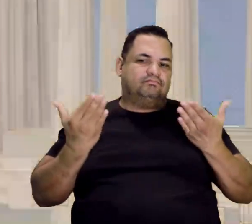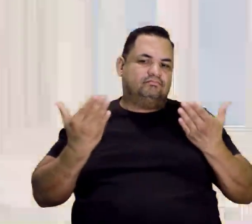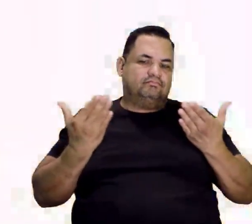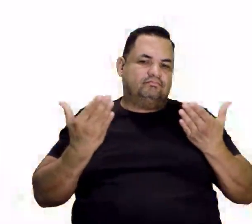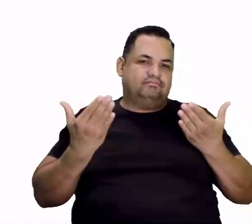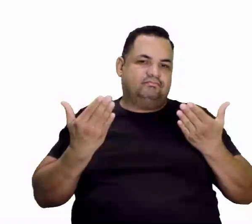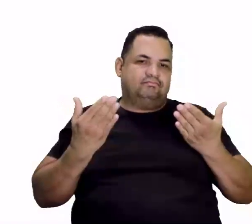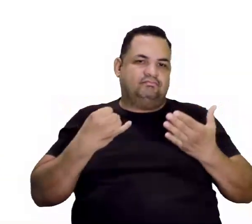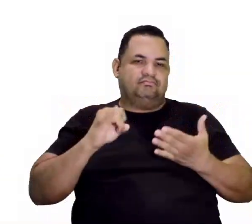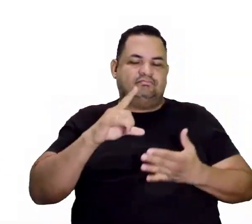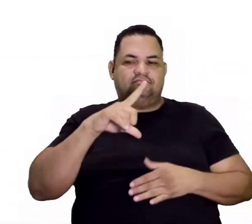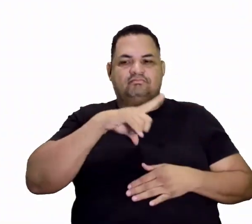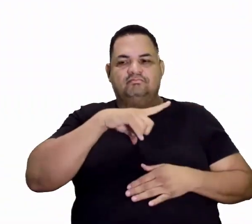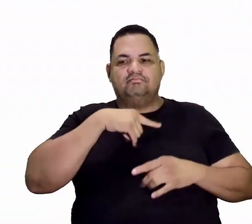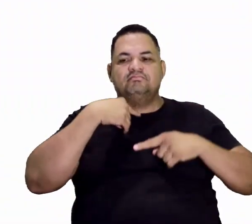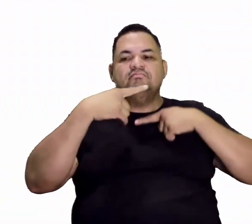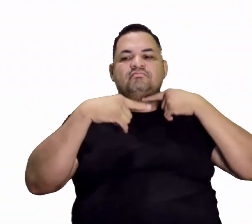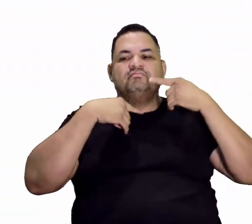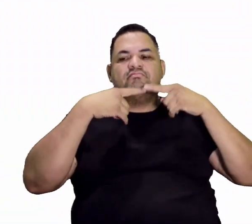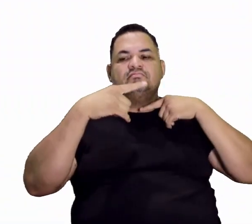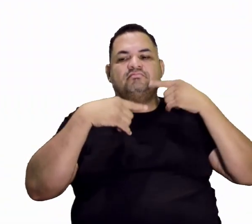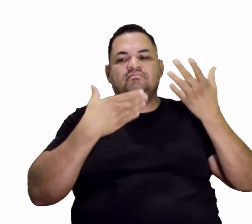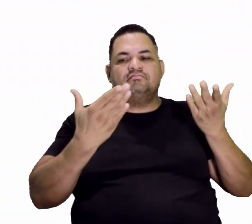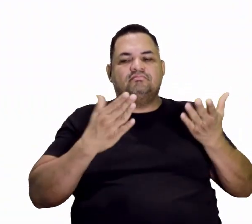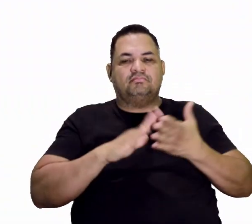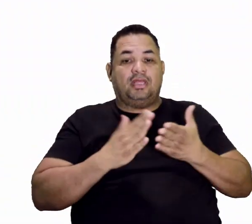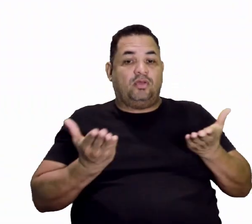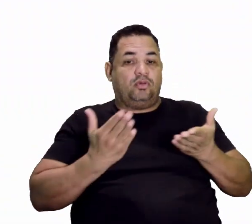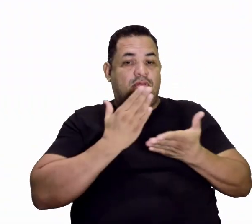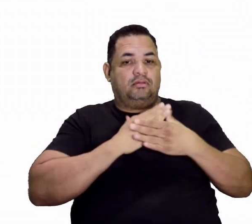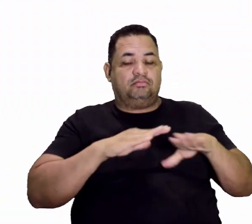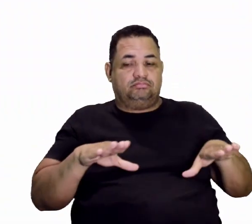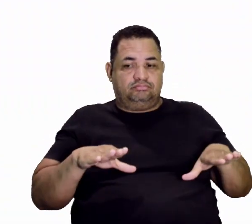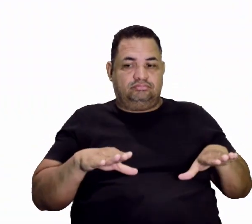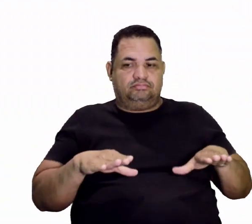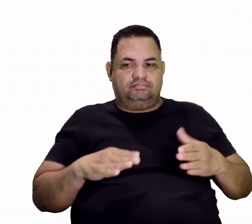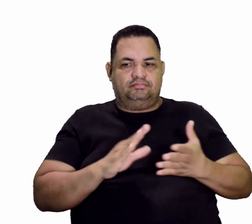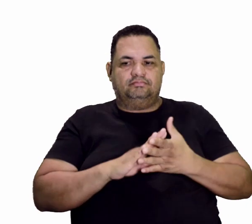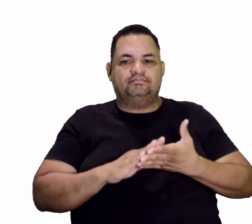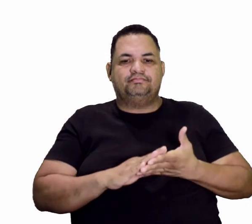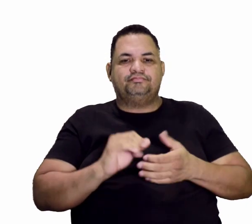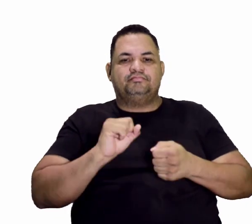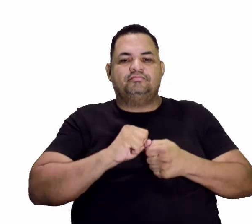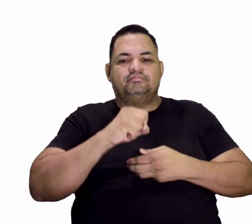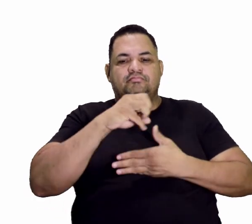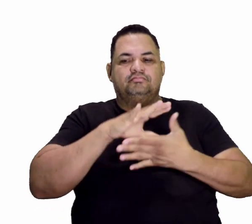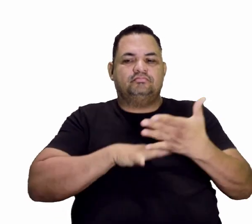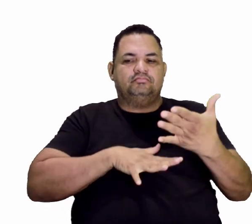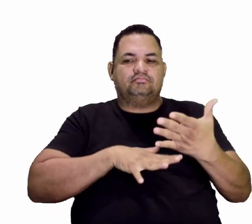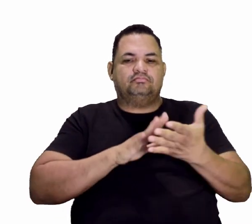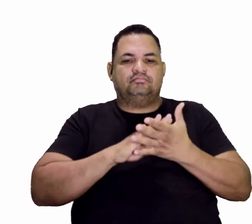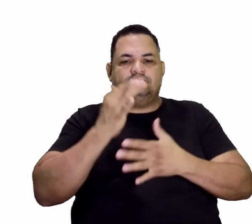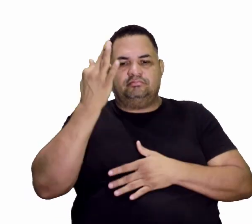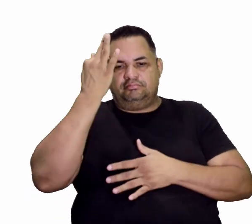aí. Se tem dúvidas, vamos tirar essas dúvidas, não é verdade? E resolução